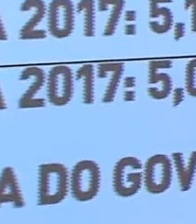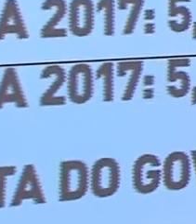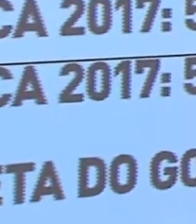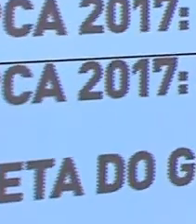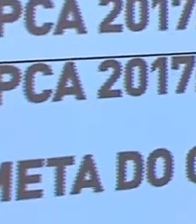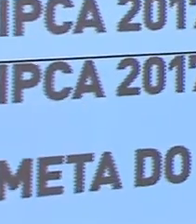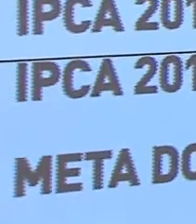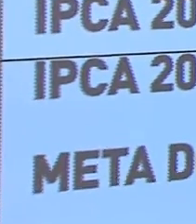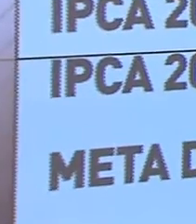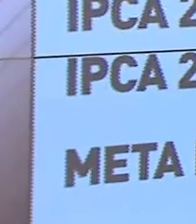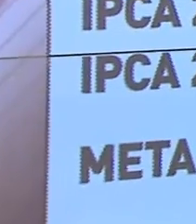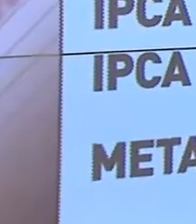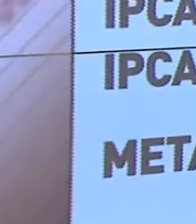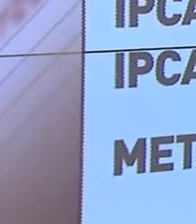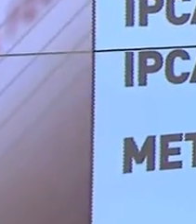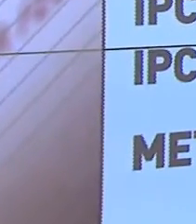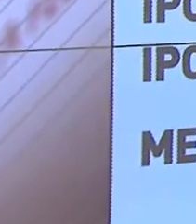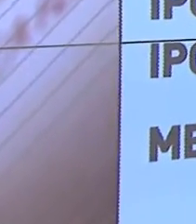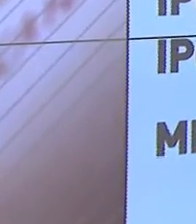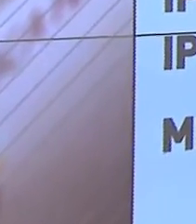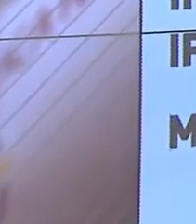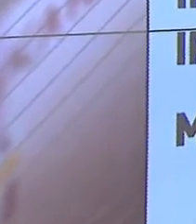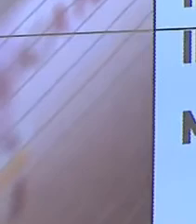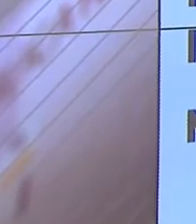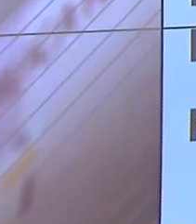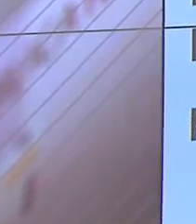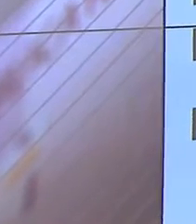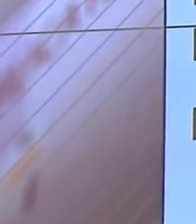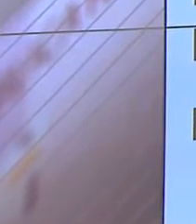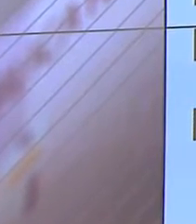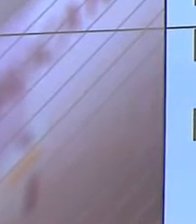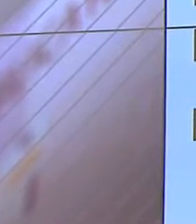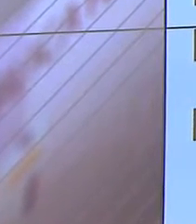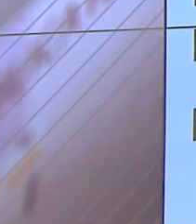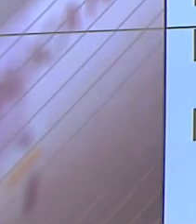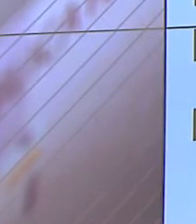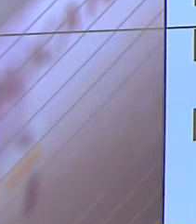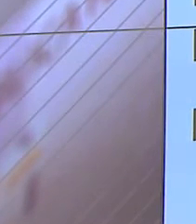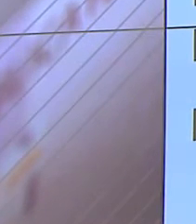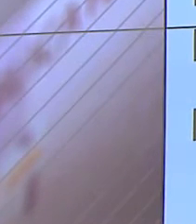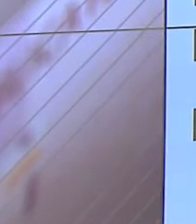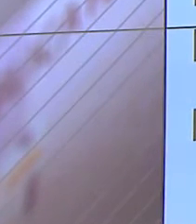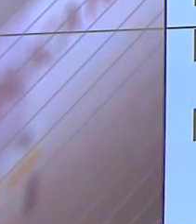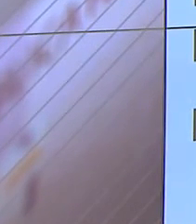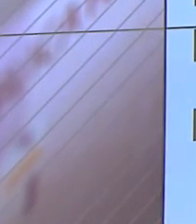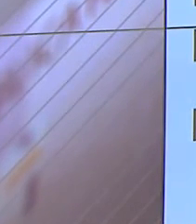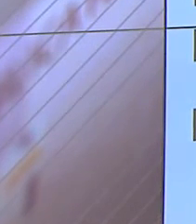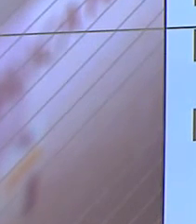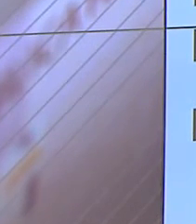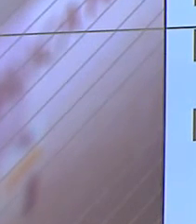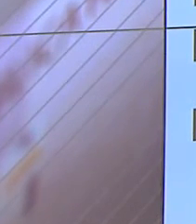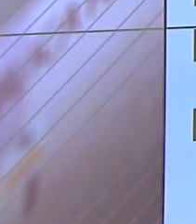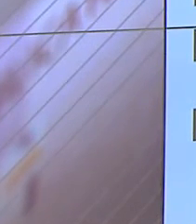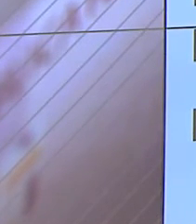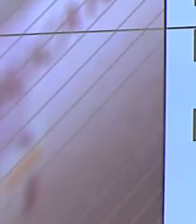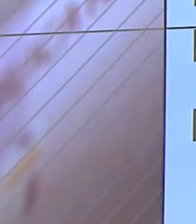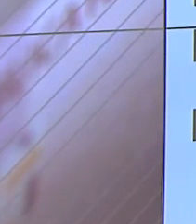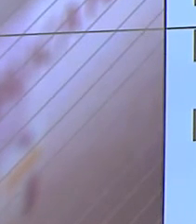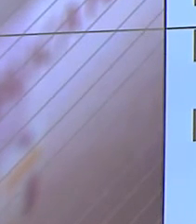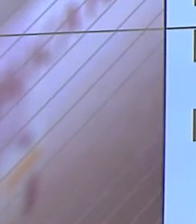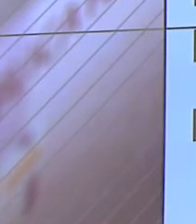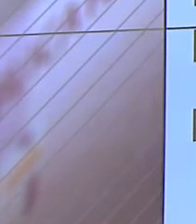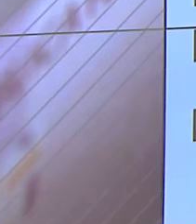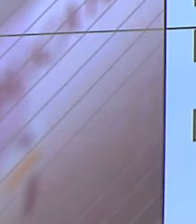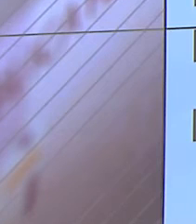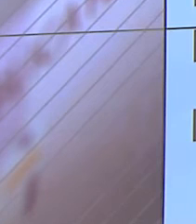semana passada a previsão era que a inflação ficasse em 7,34 por cento em 2016 mas agora